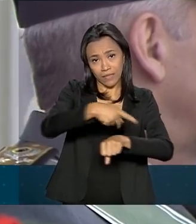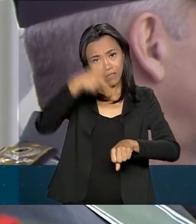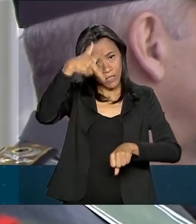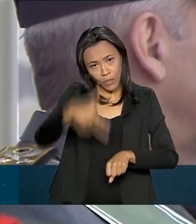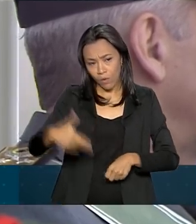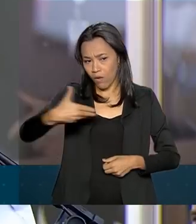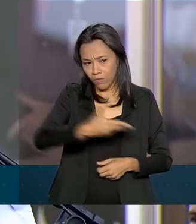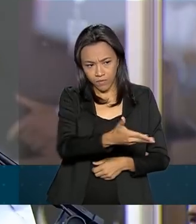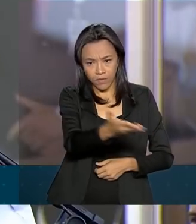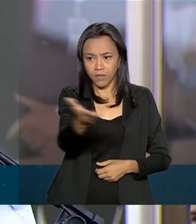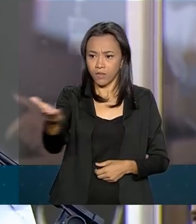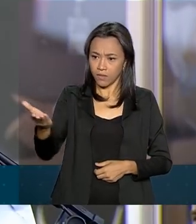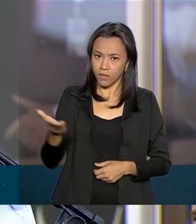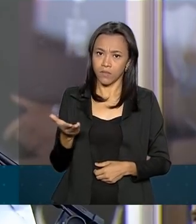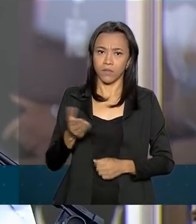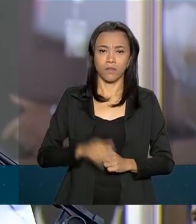vocês.